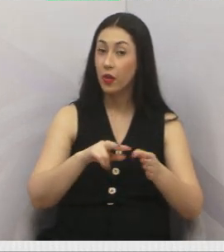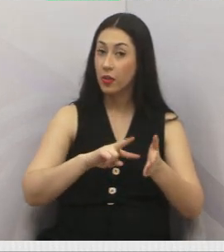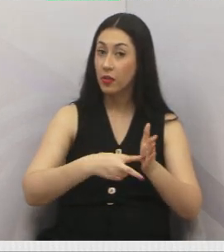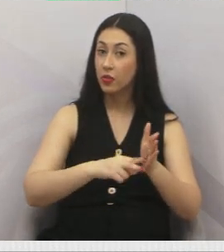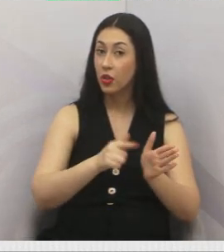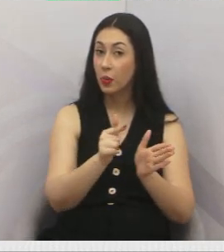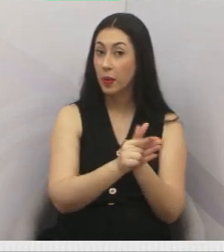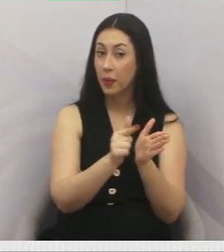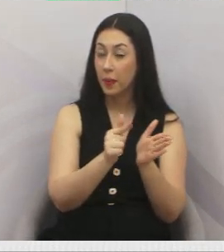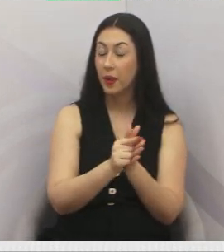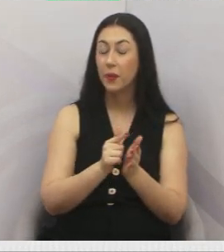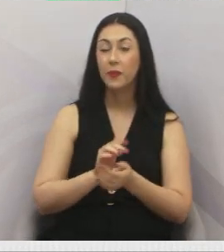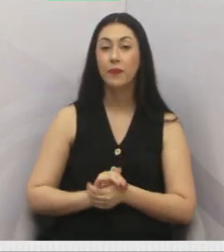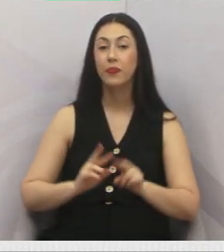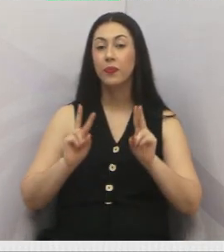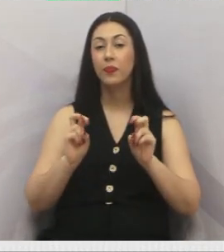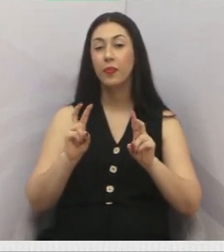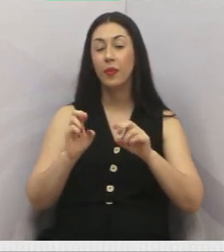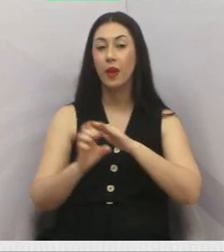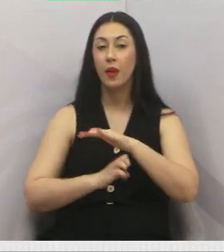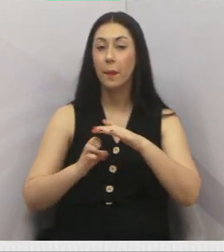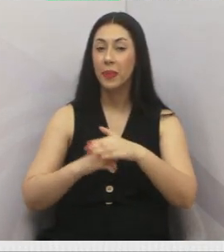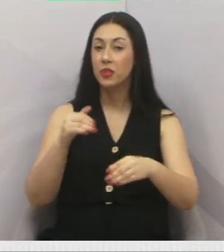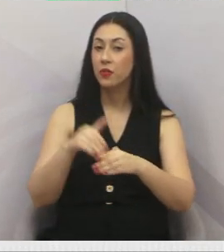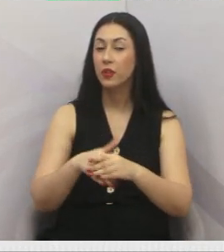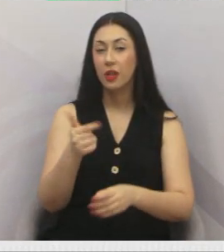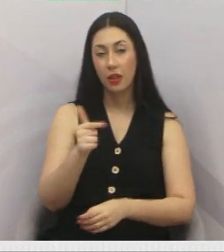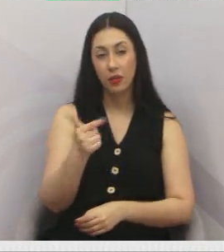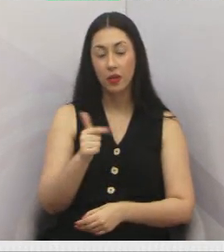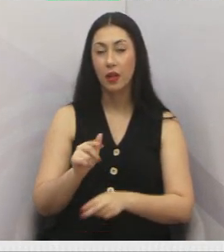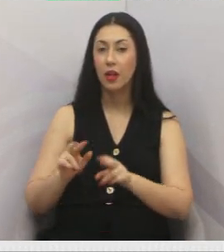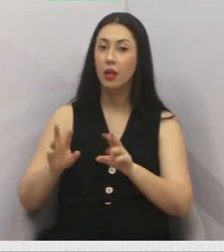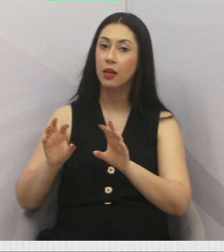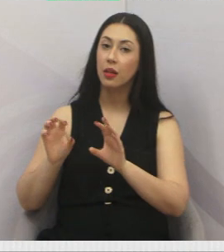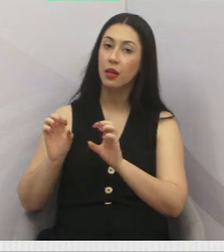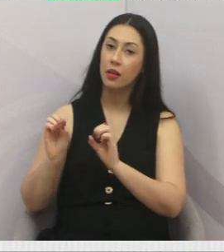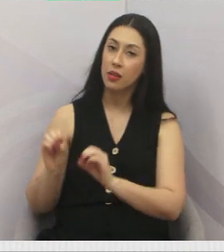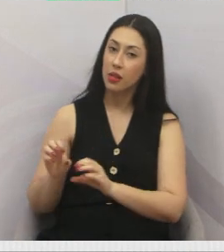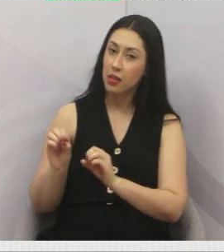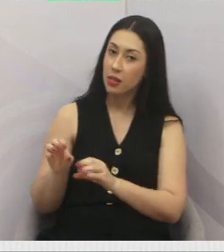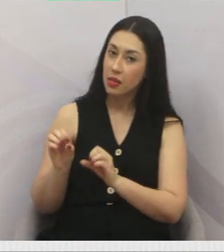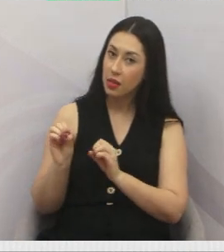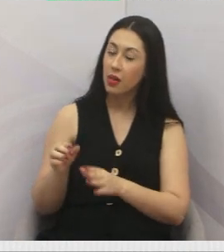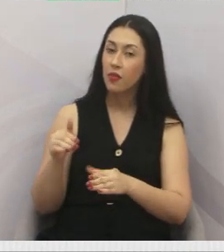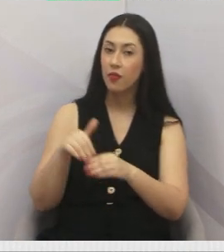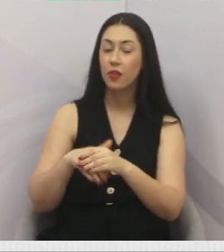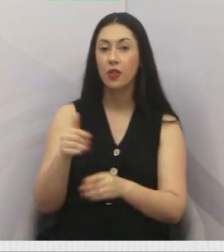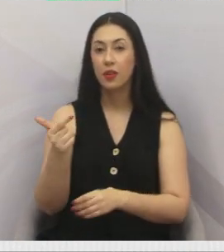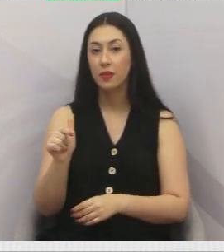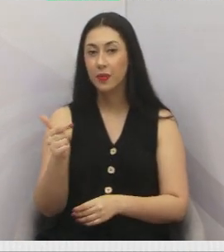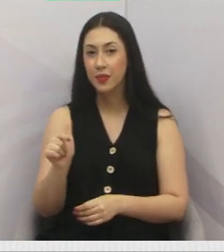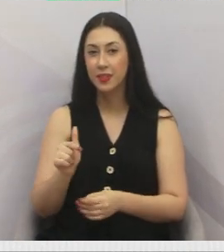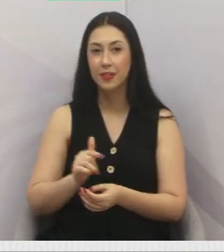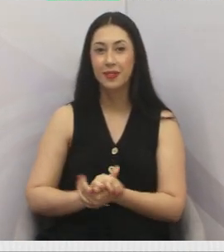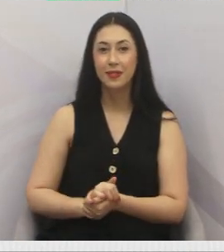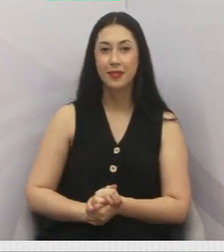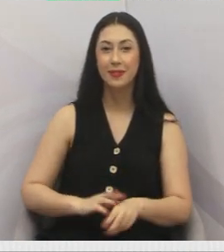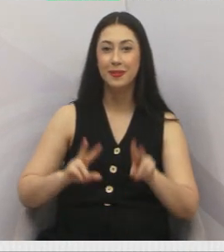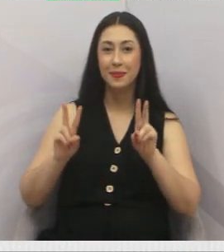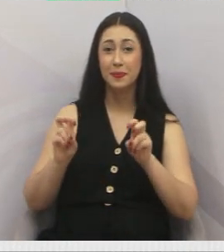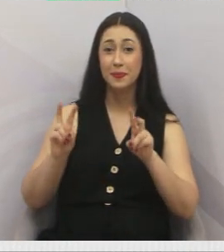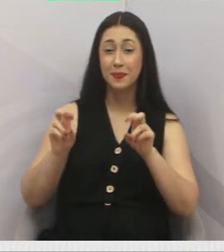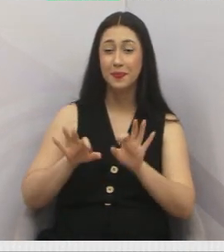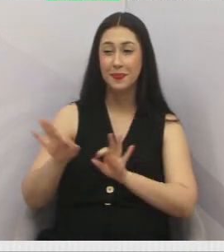dos Papeleiros. Segmento Empresas, voto em branco. Segmento Entidades Acadêmicas, voto em branco.